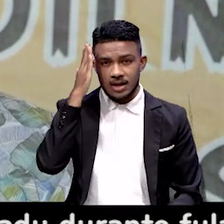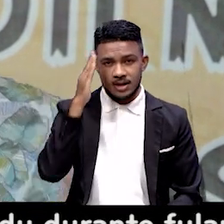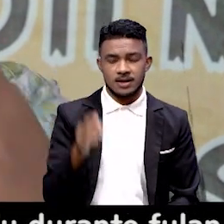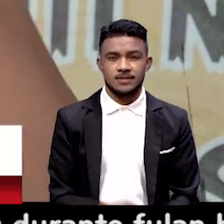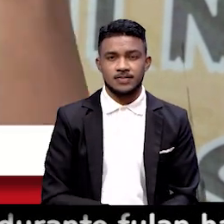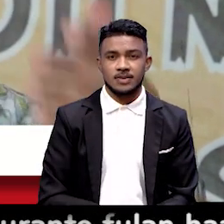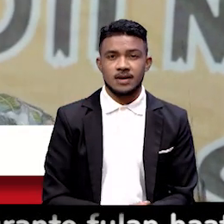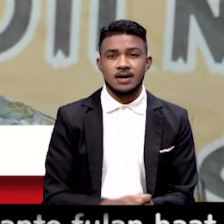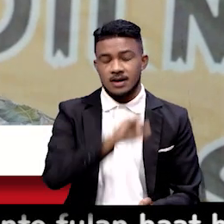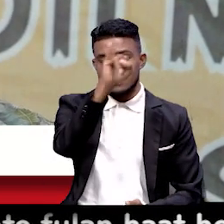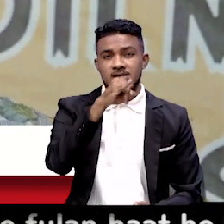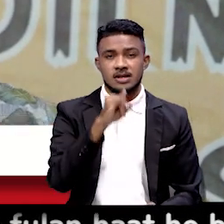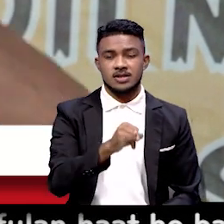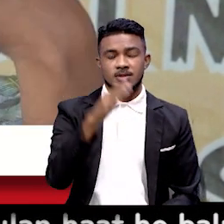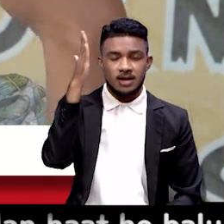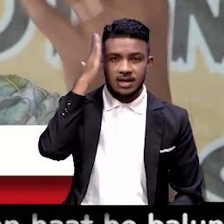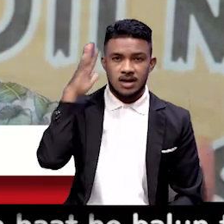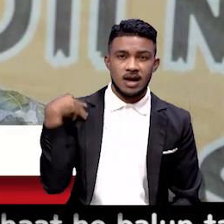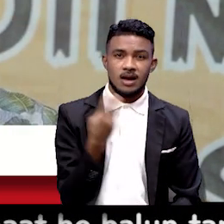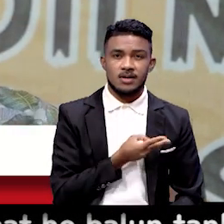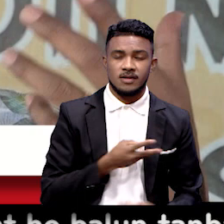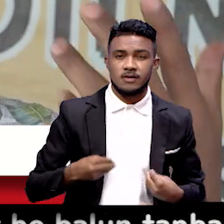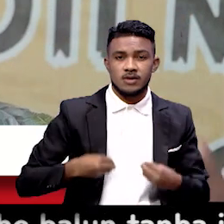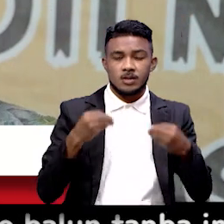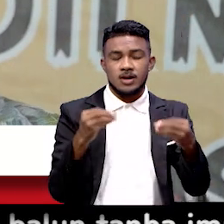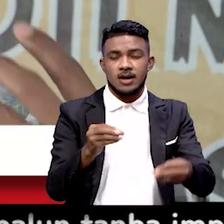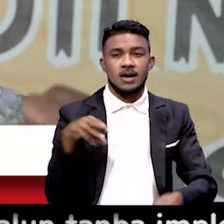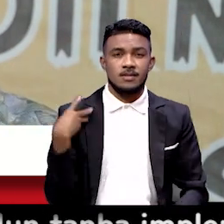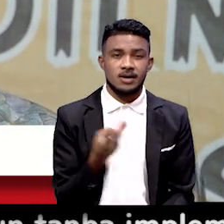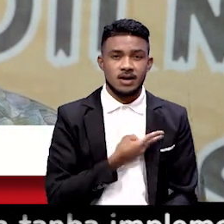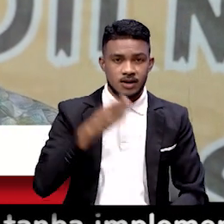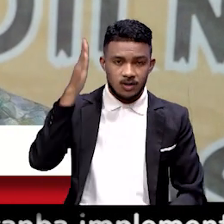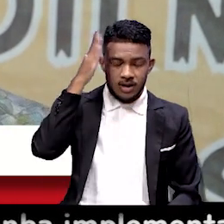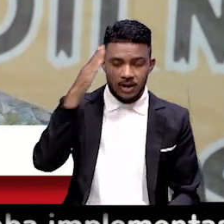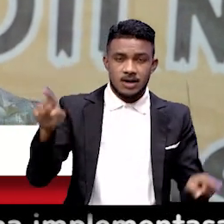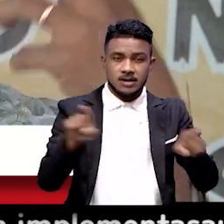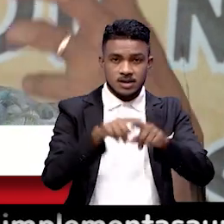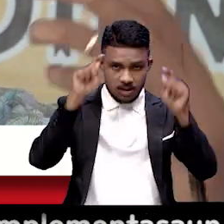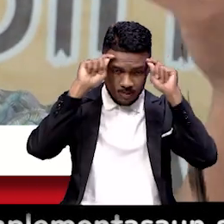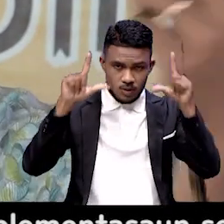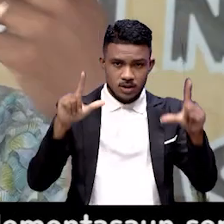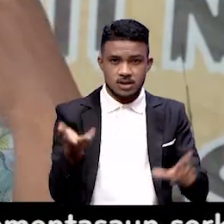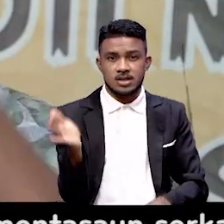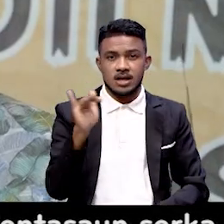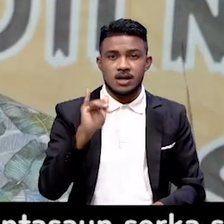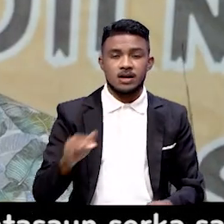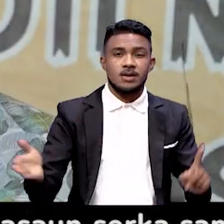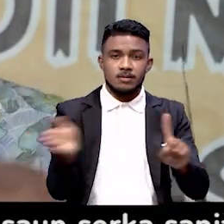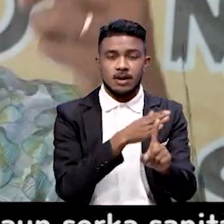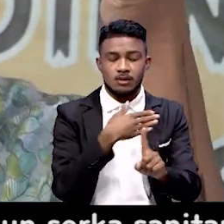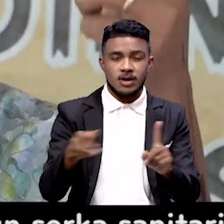que investigação me retene, nega? A mim, o reator, também sentimento solidariedade neste moruano. Sir nebe mak baku mos em